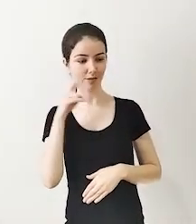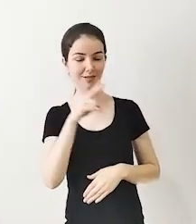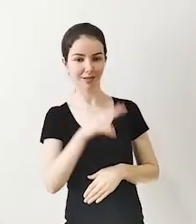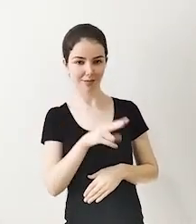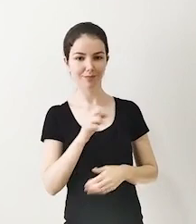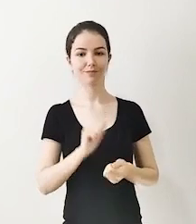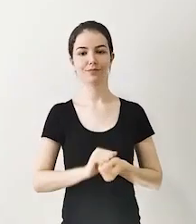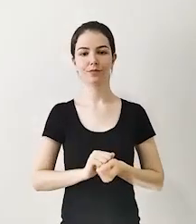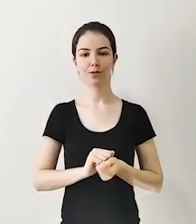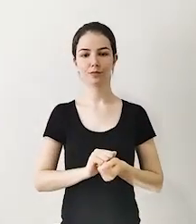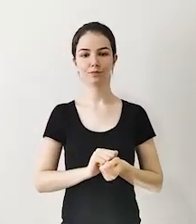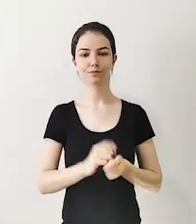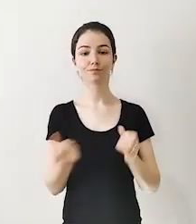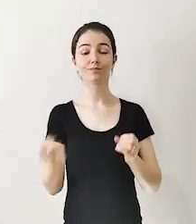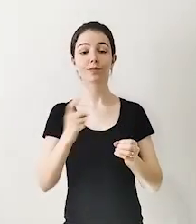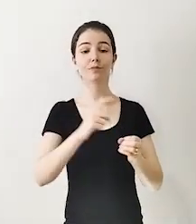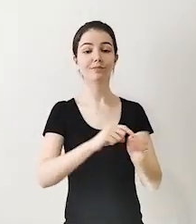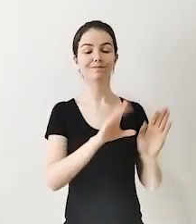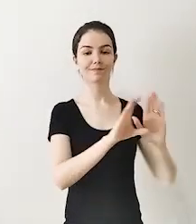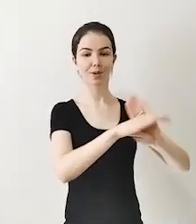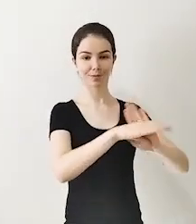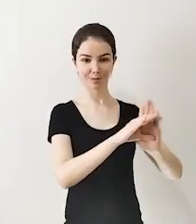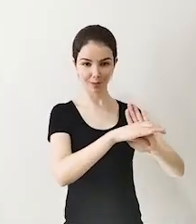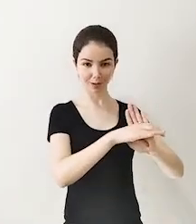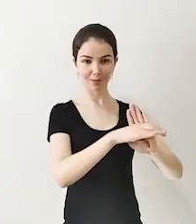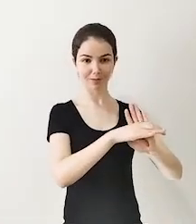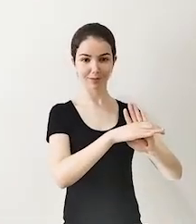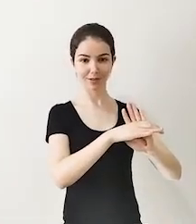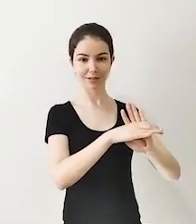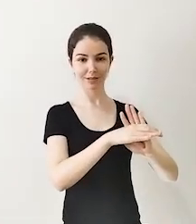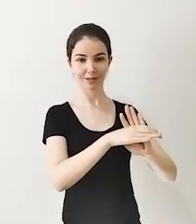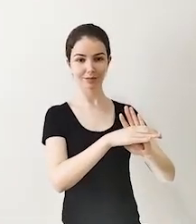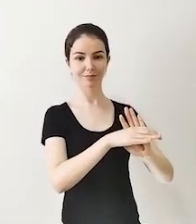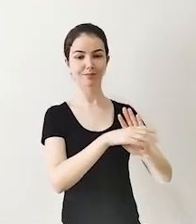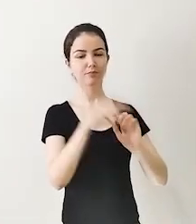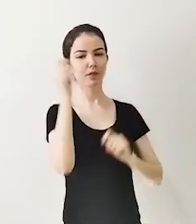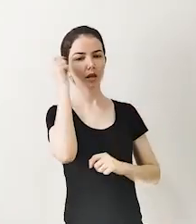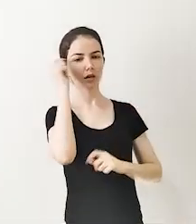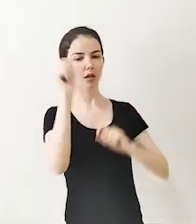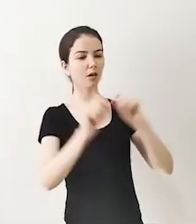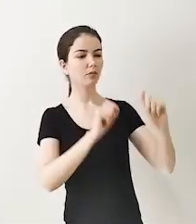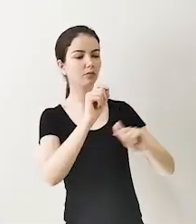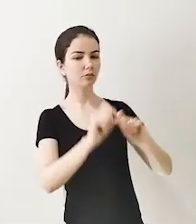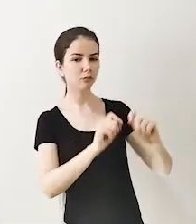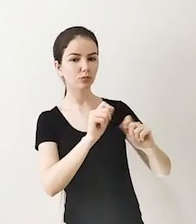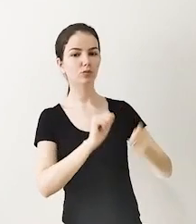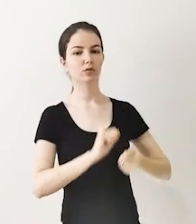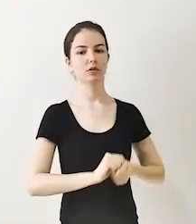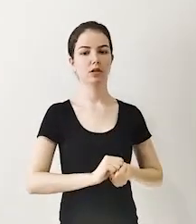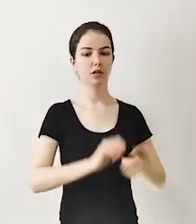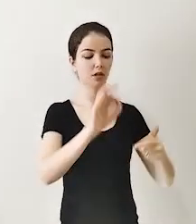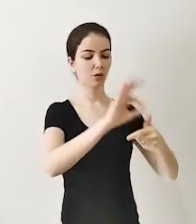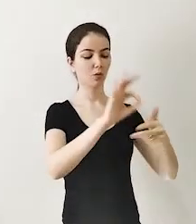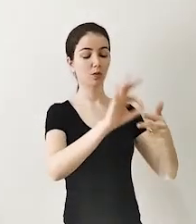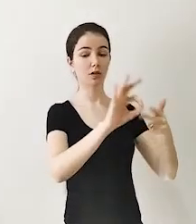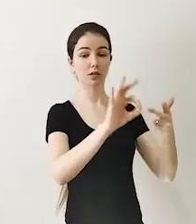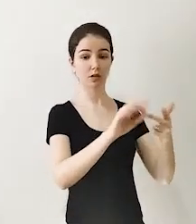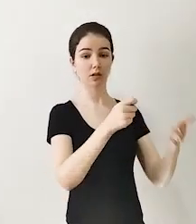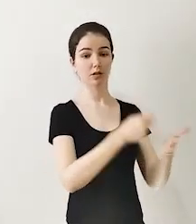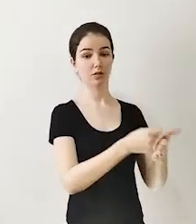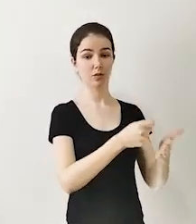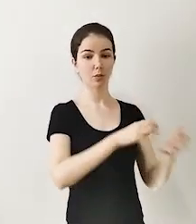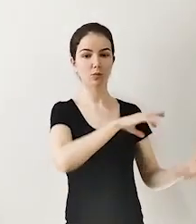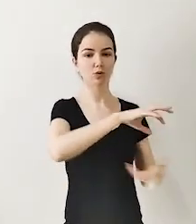todo mundo aqui, a prof vai retornar aqui o conceito, que é a ideia de que, né, o Enem tem cobrado